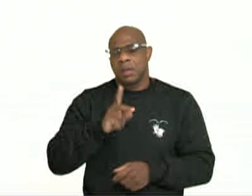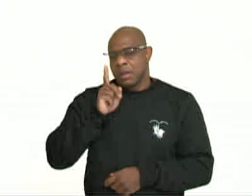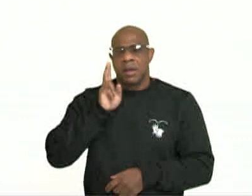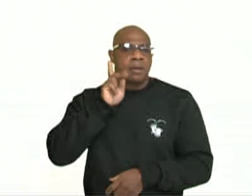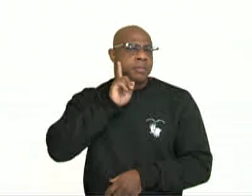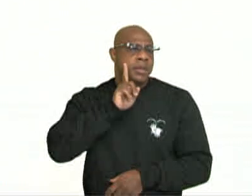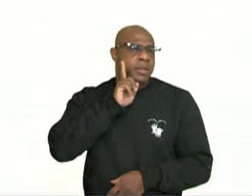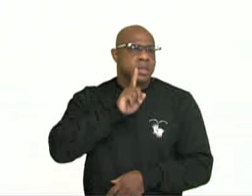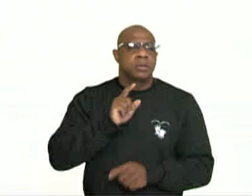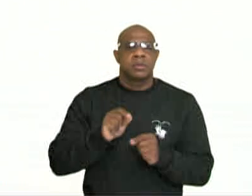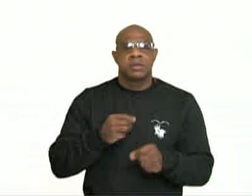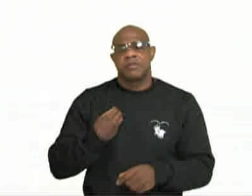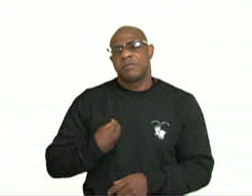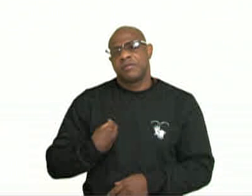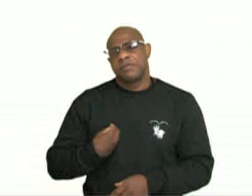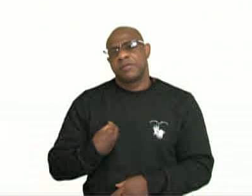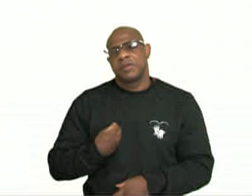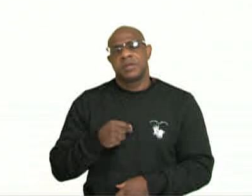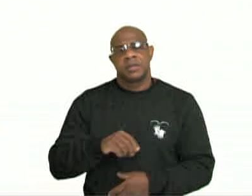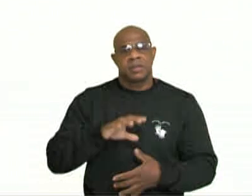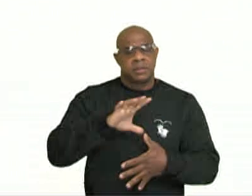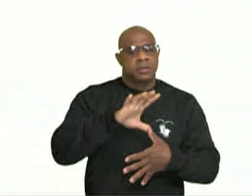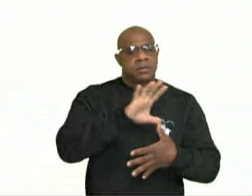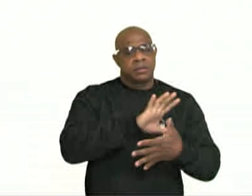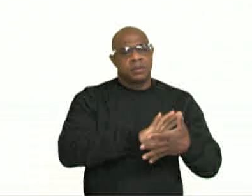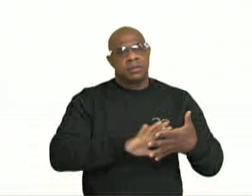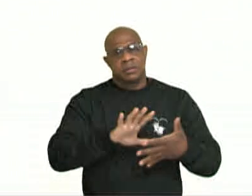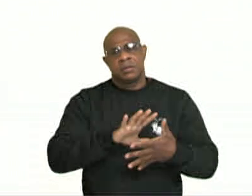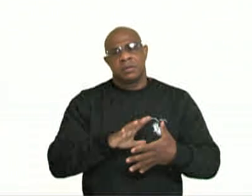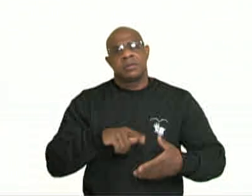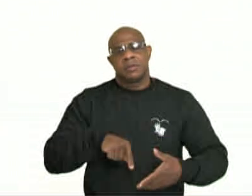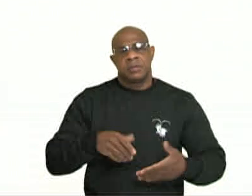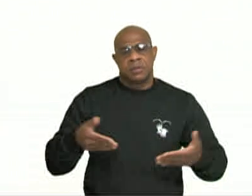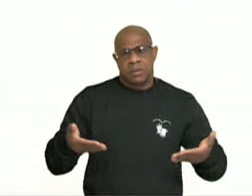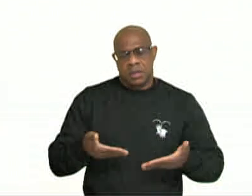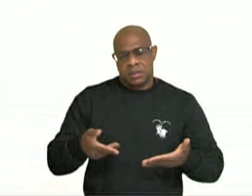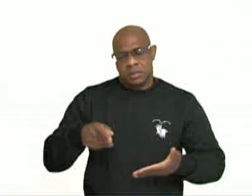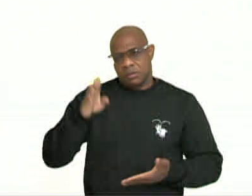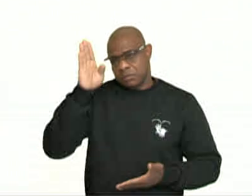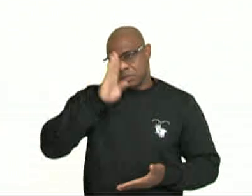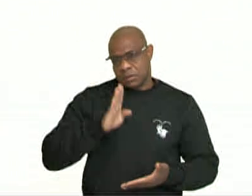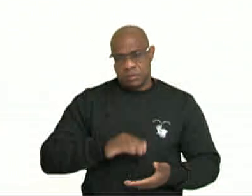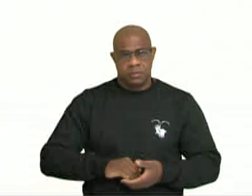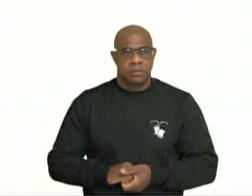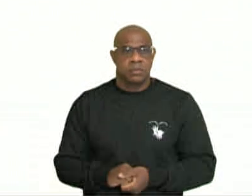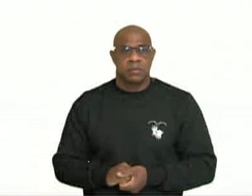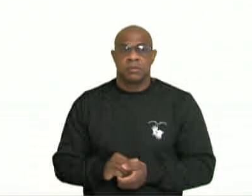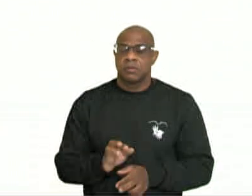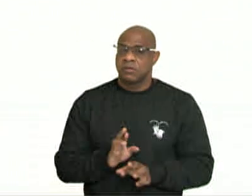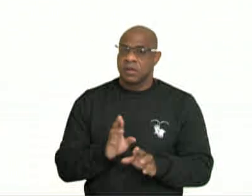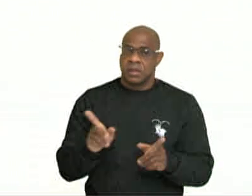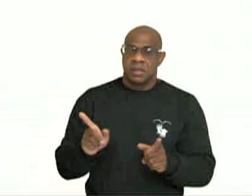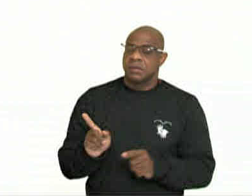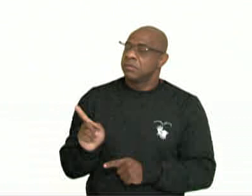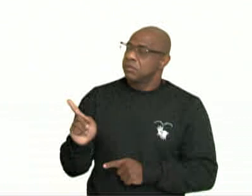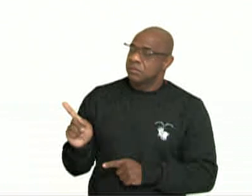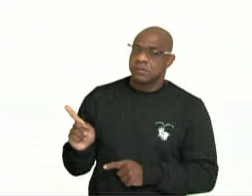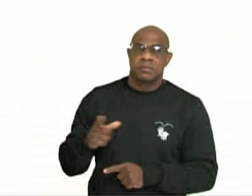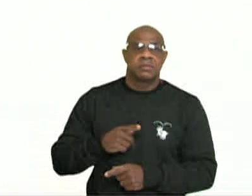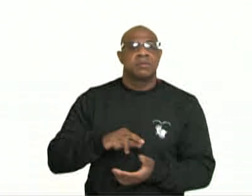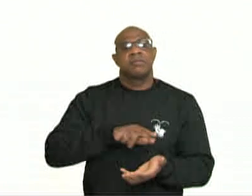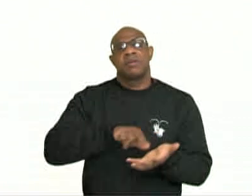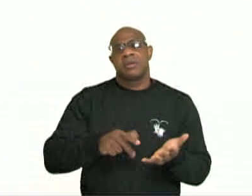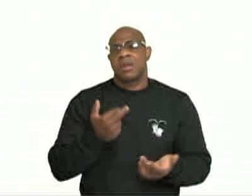americanos que viviam e que vivem nas terras onde hoje é o Brasil. Diferente entre si, com